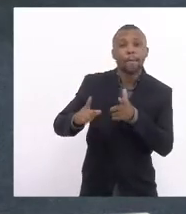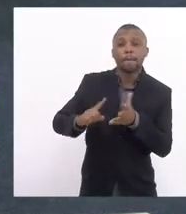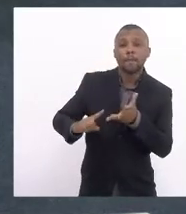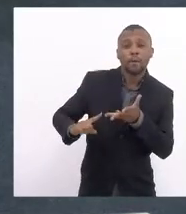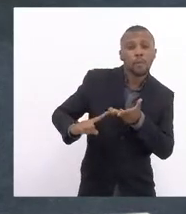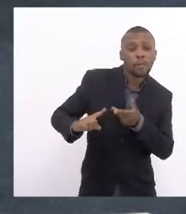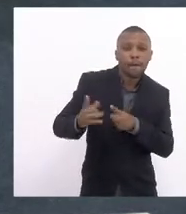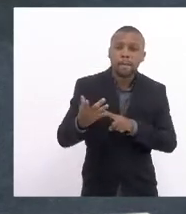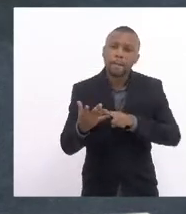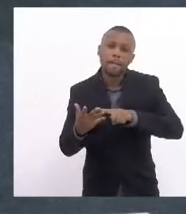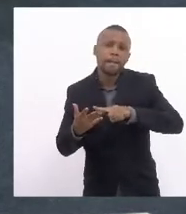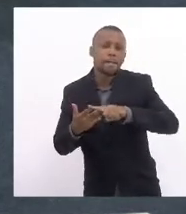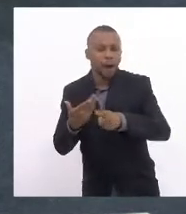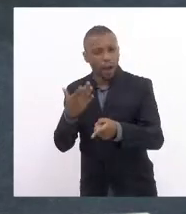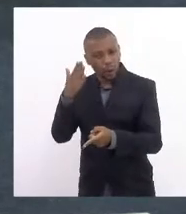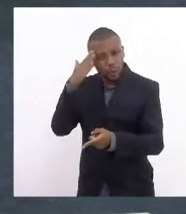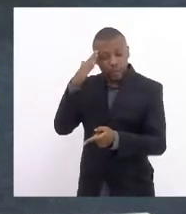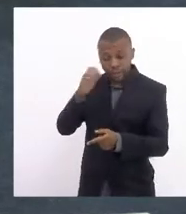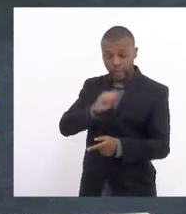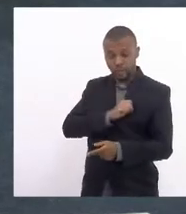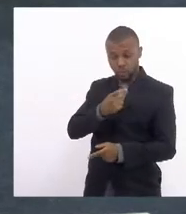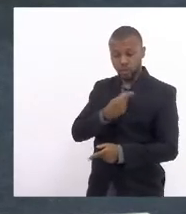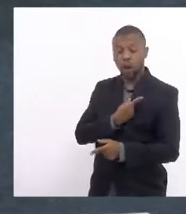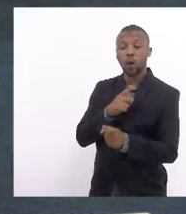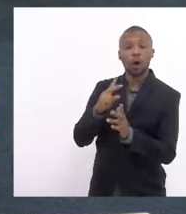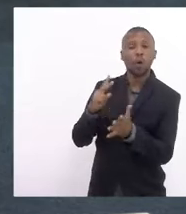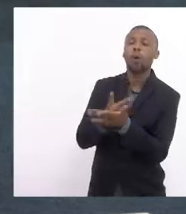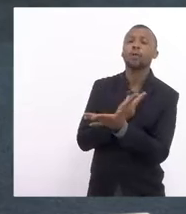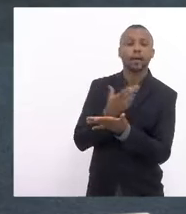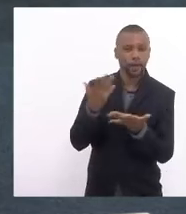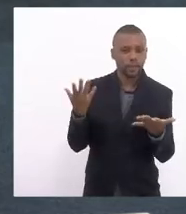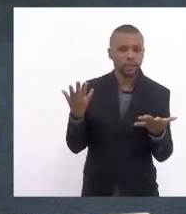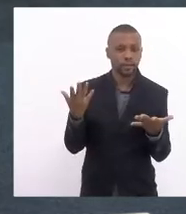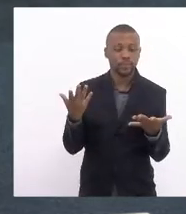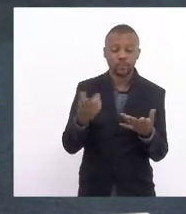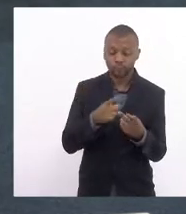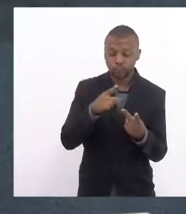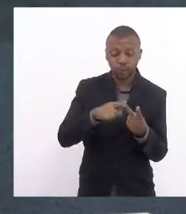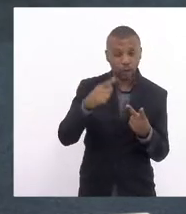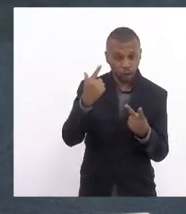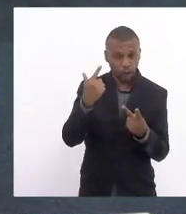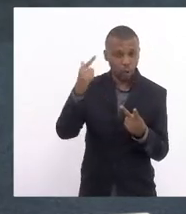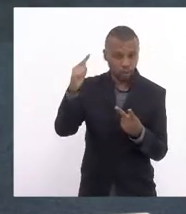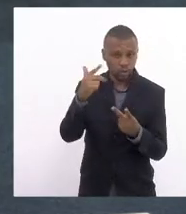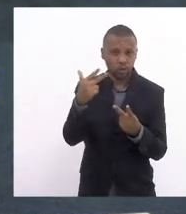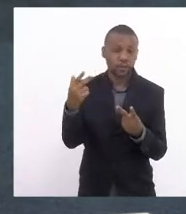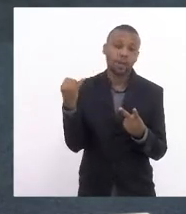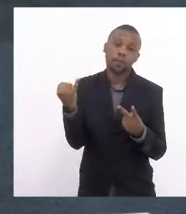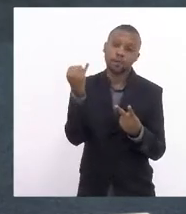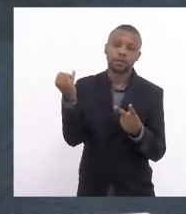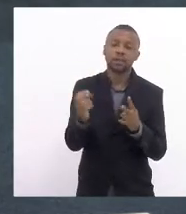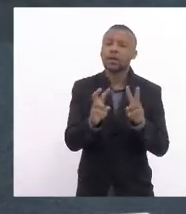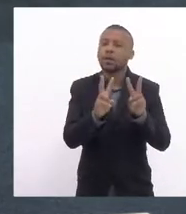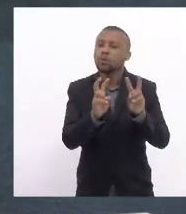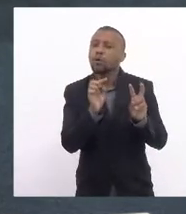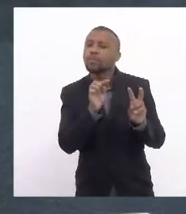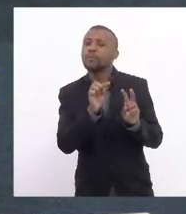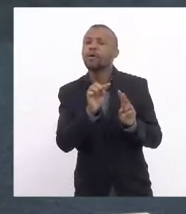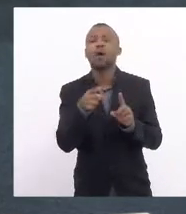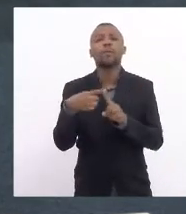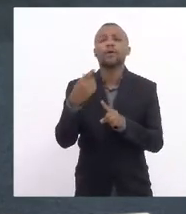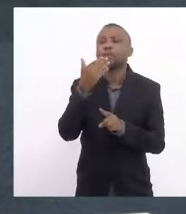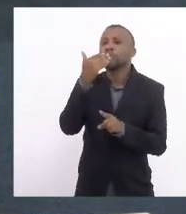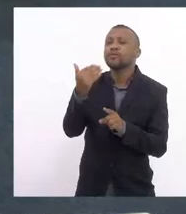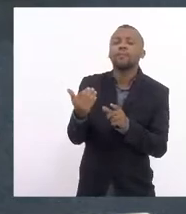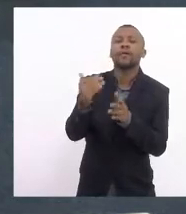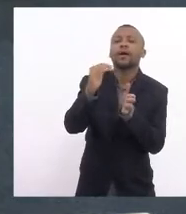dias, eu sei os problemas que a cidade de São Gonçalo tem. Outro ponto importante em relação a essa questão, por que eu entrei com a emenda